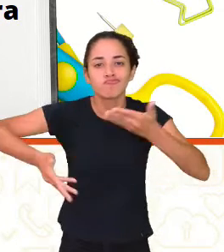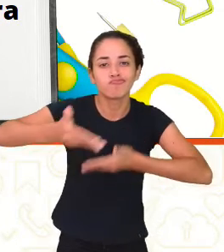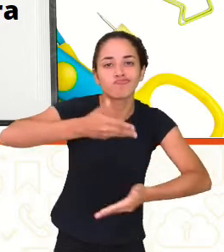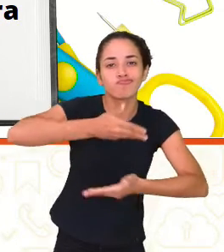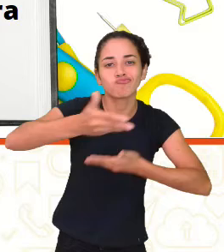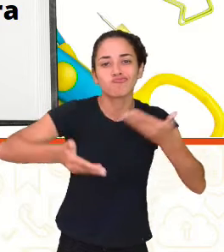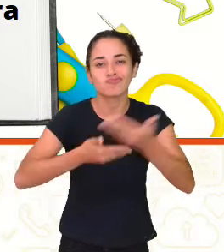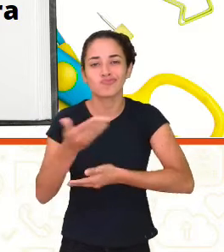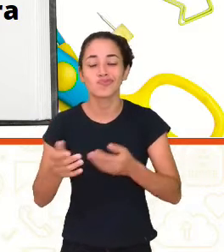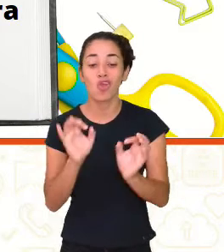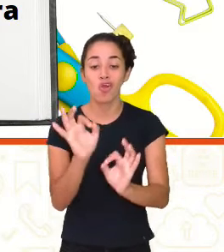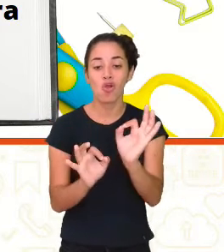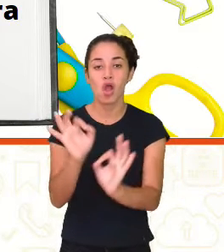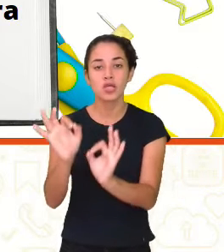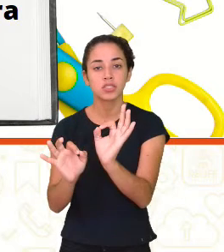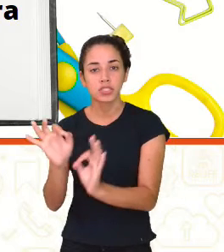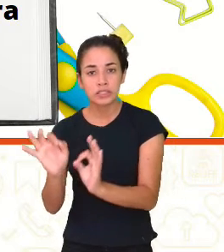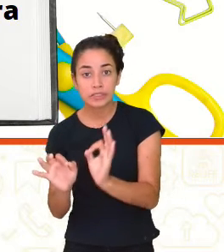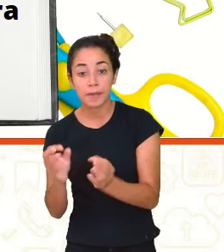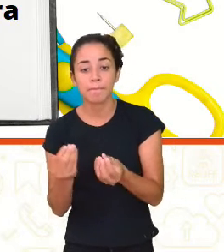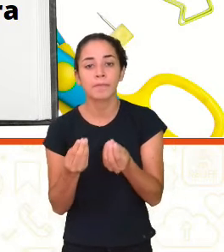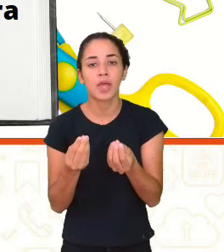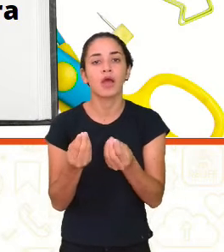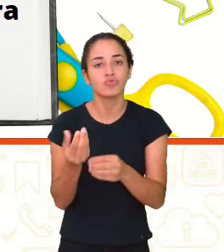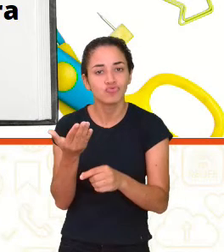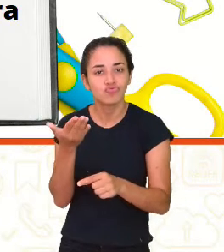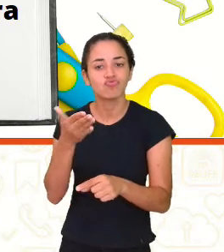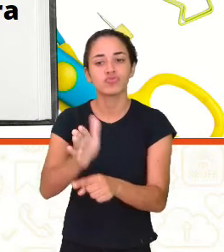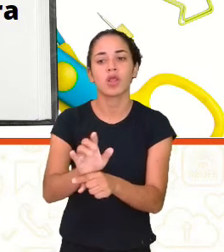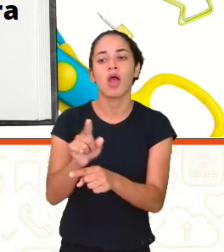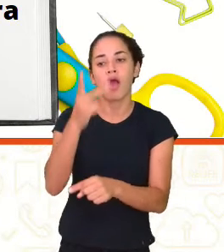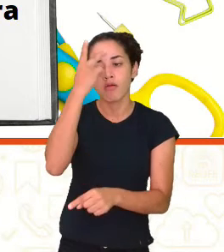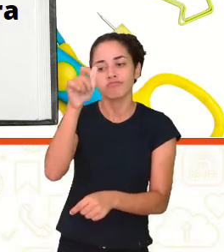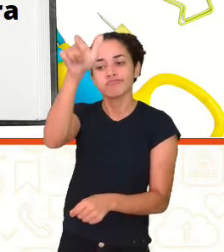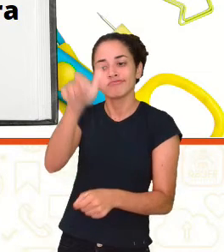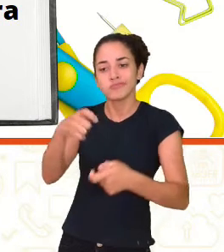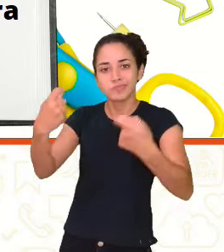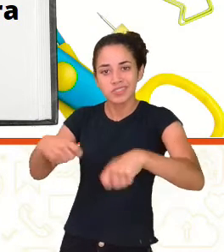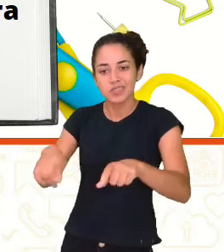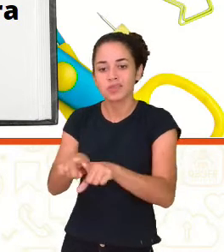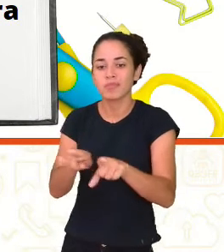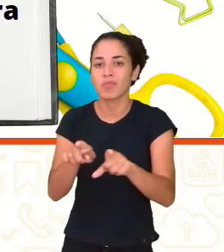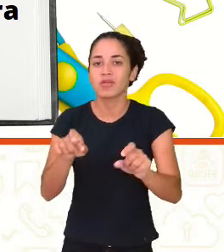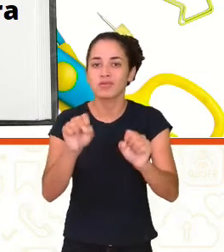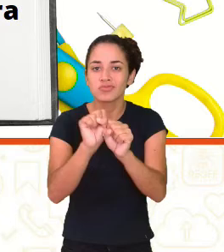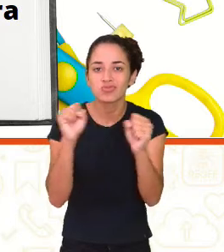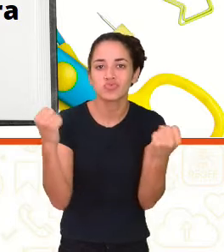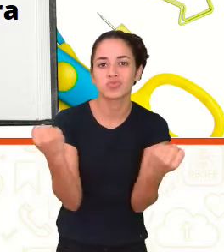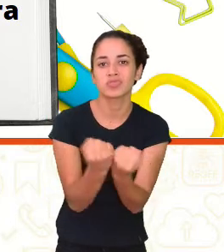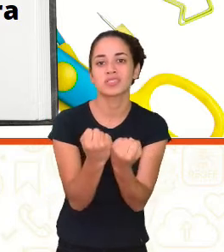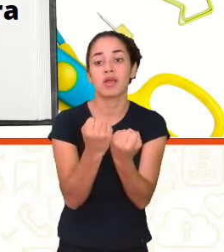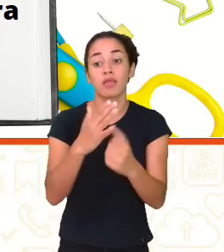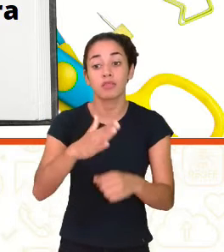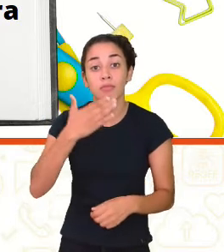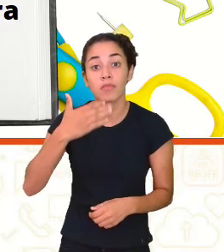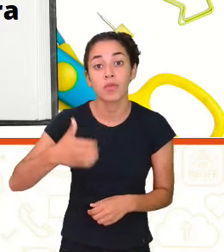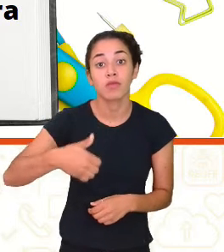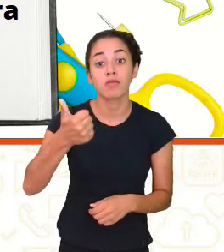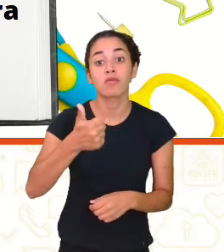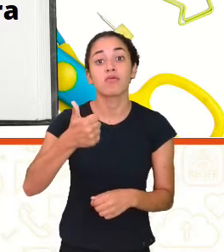interações organizadas para atender às necessidades sociais que visam melhorar as